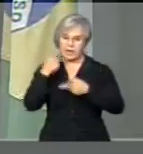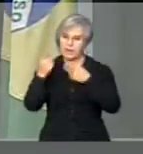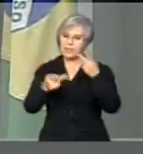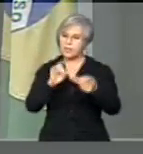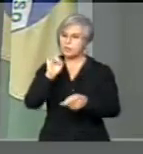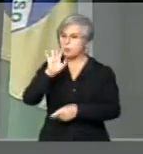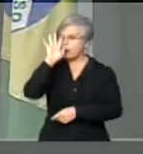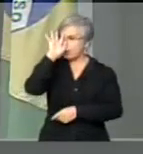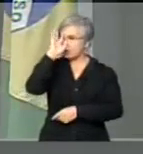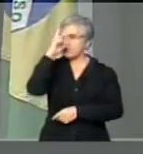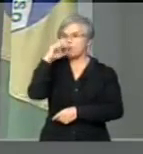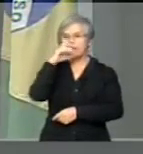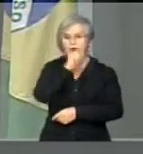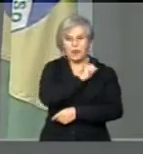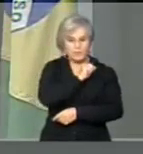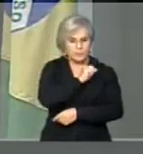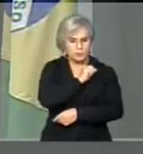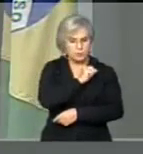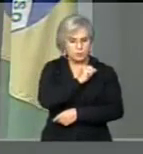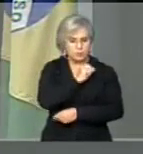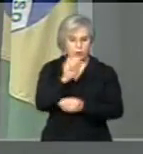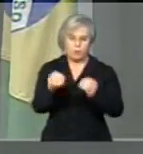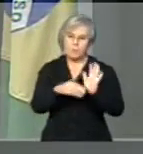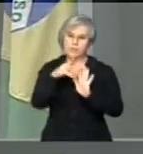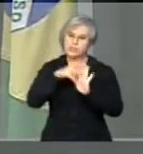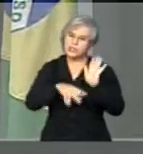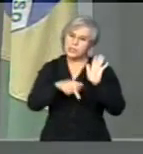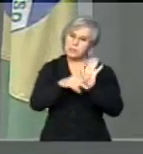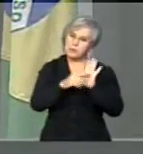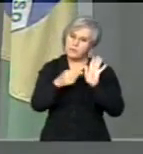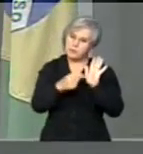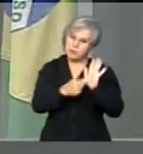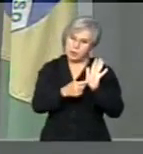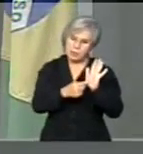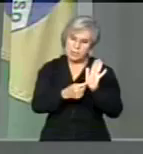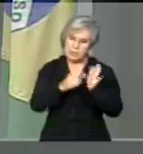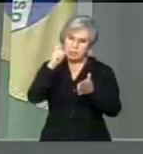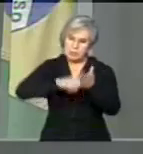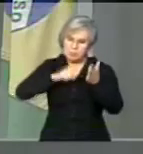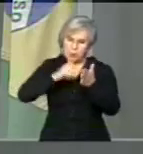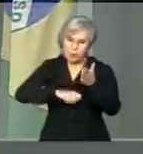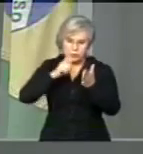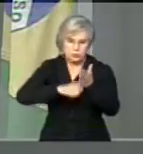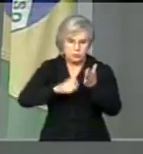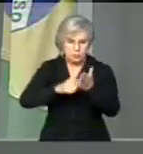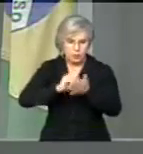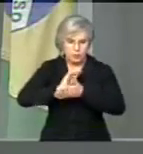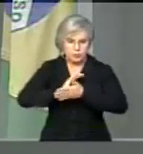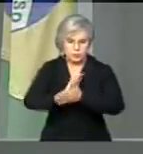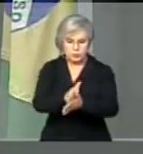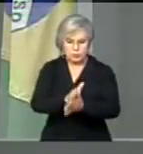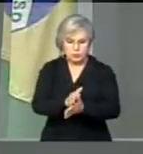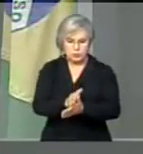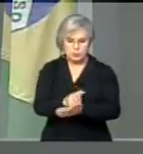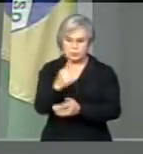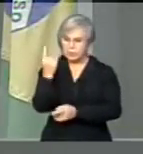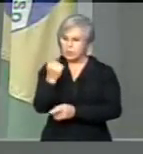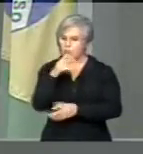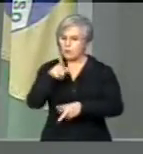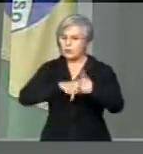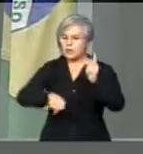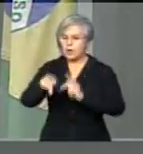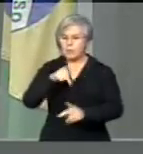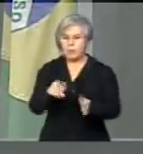soluções de curto prazo como medida provisória dessa natureza, que cuida única e